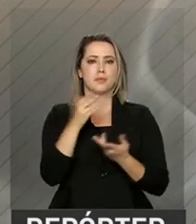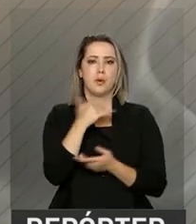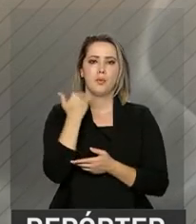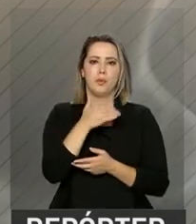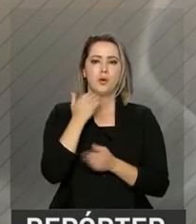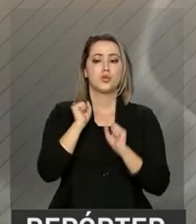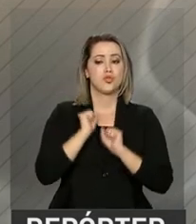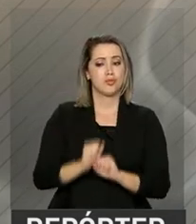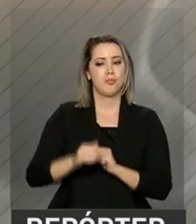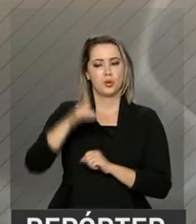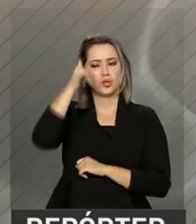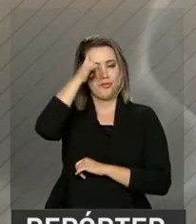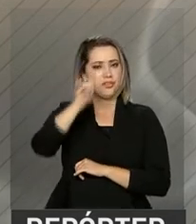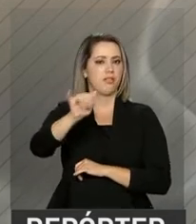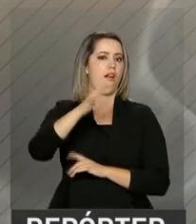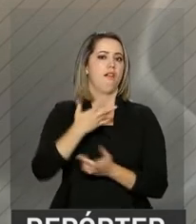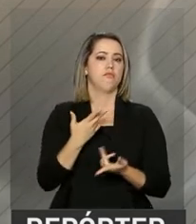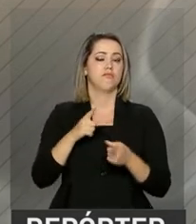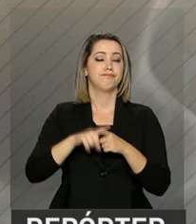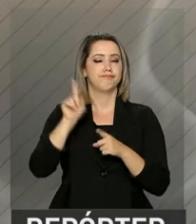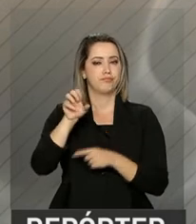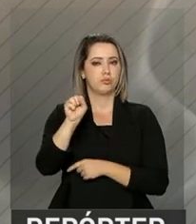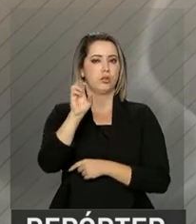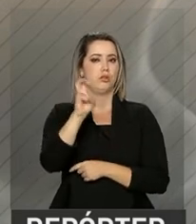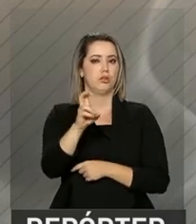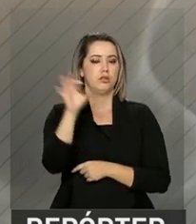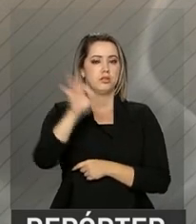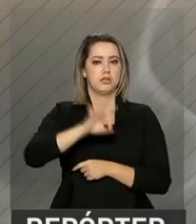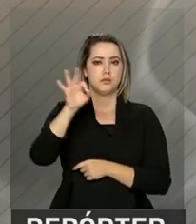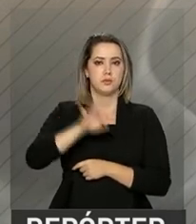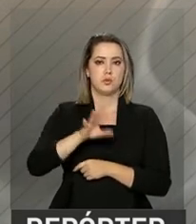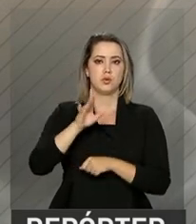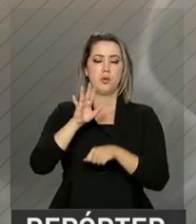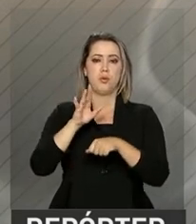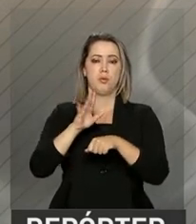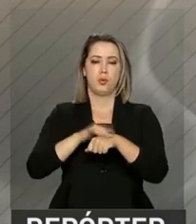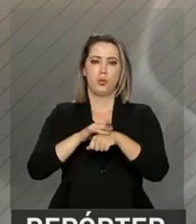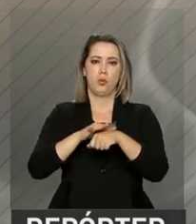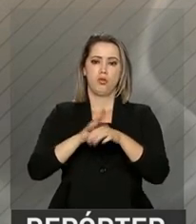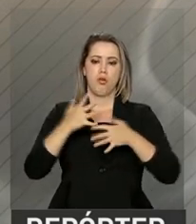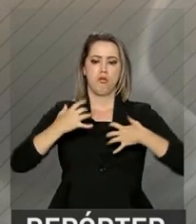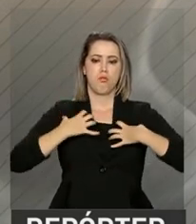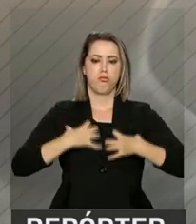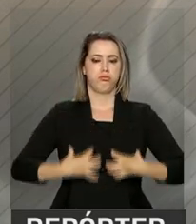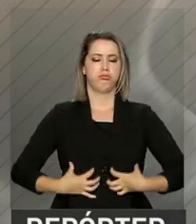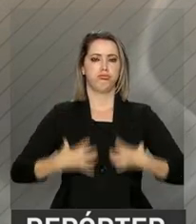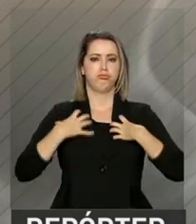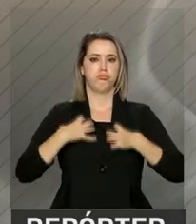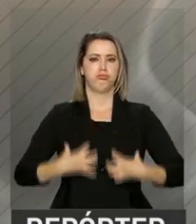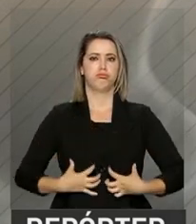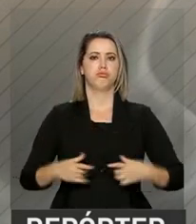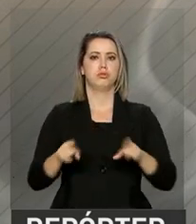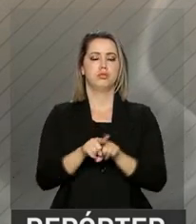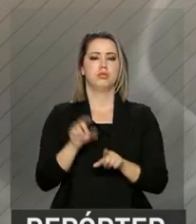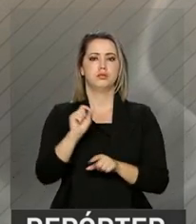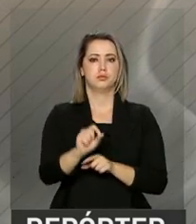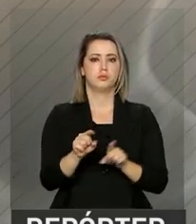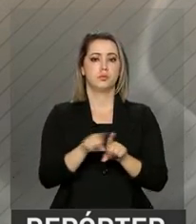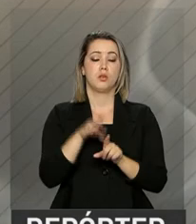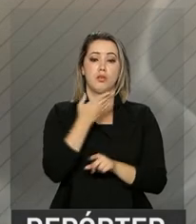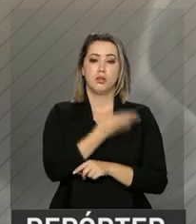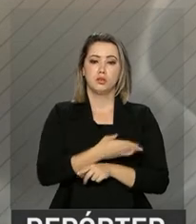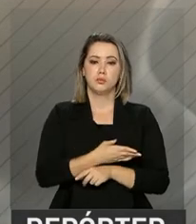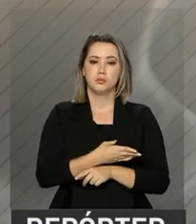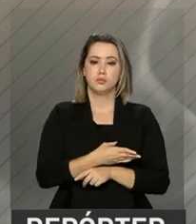responsável por 85% dos óbitos por doença pulmonar crônica como bronquite e enfisema